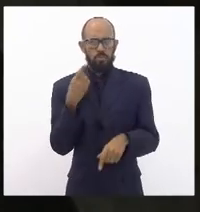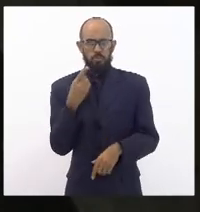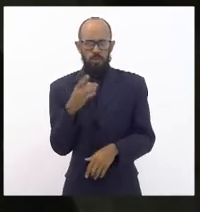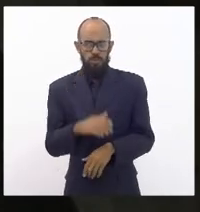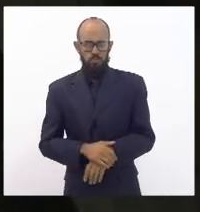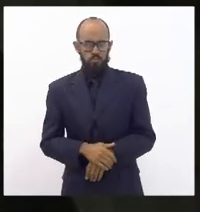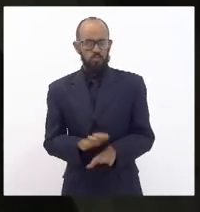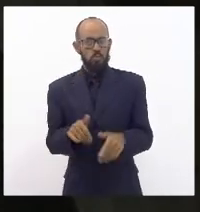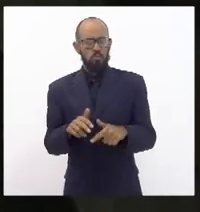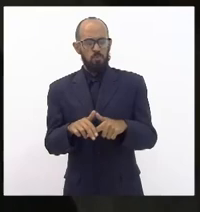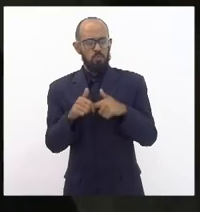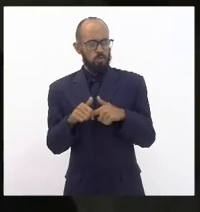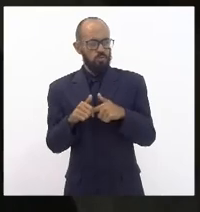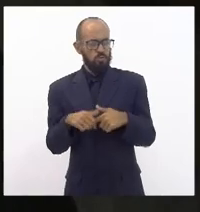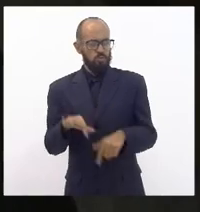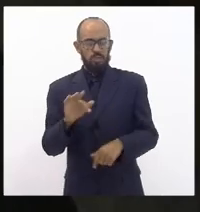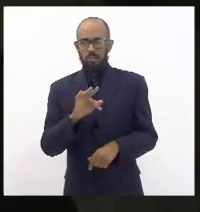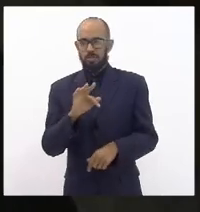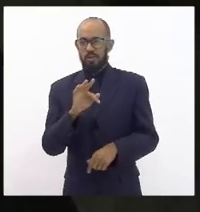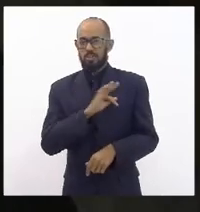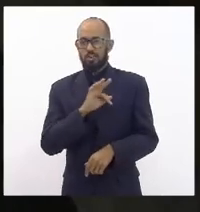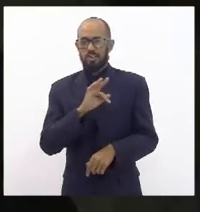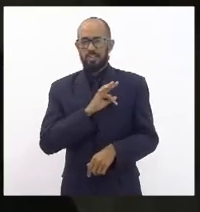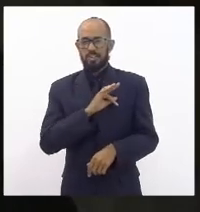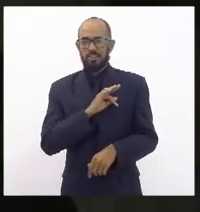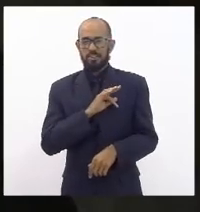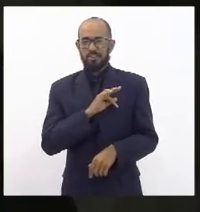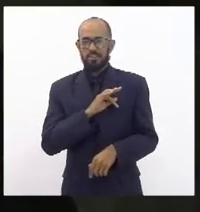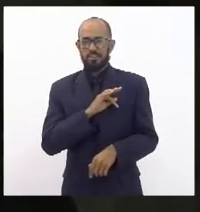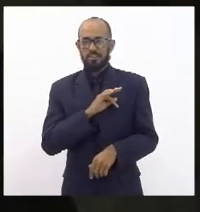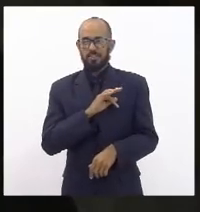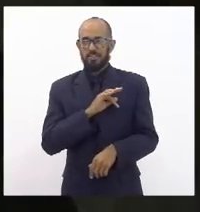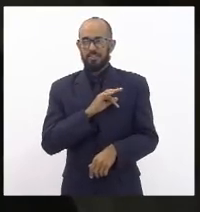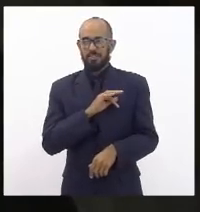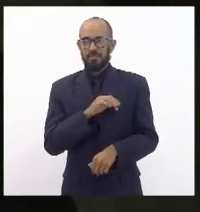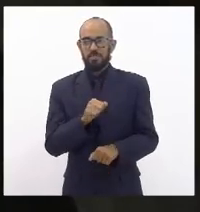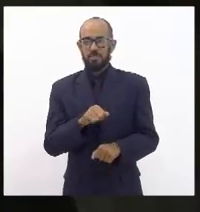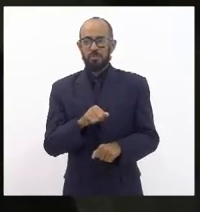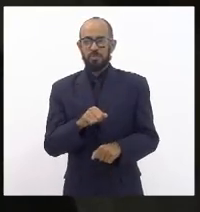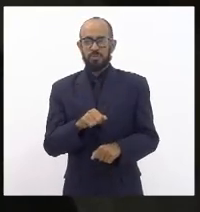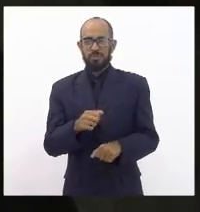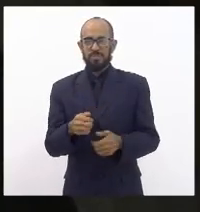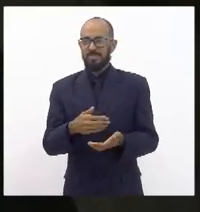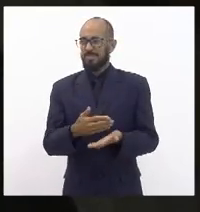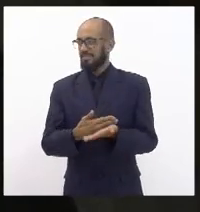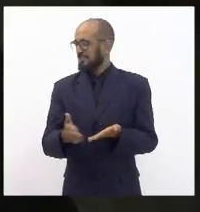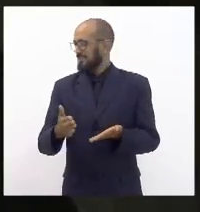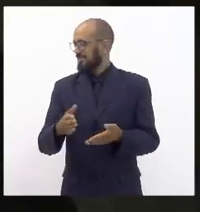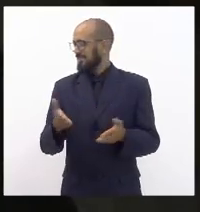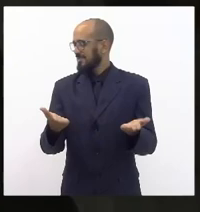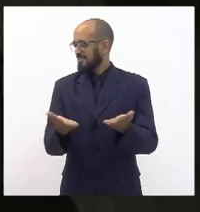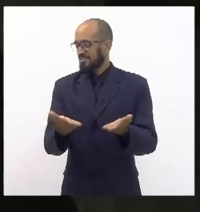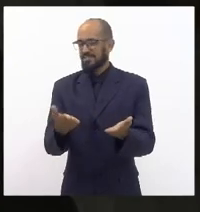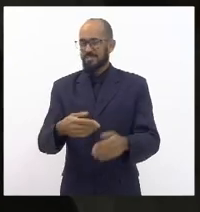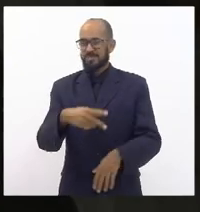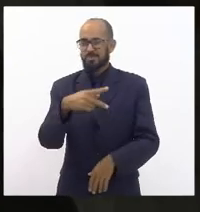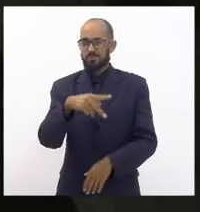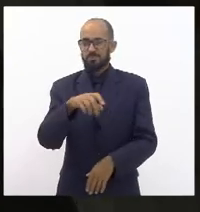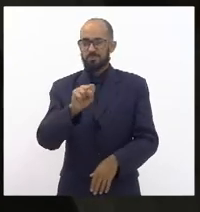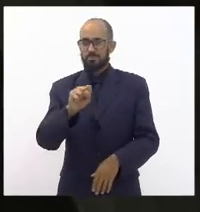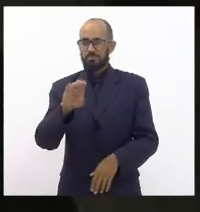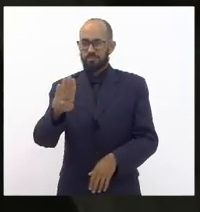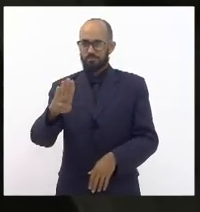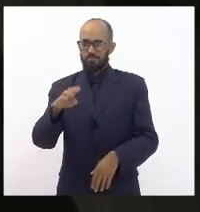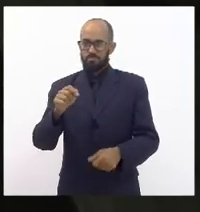portanto deputada Martha Rocha aproveito para publicar portanto que a partir de hoje né agora a filiação ao PSB está sendo